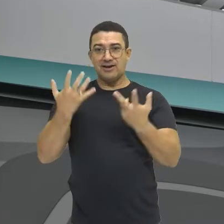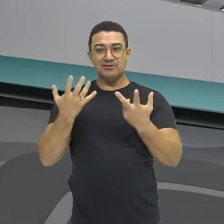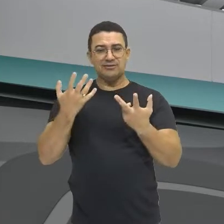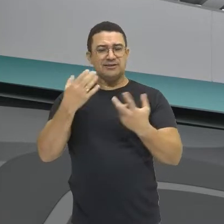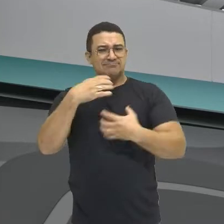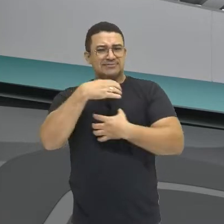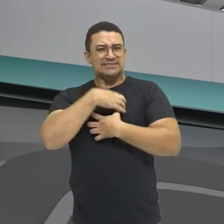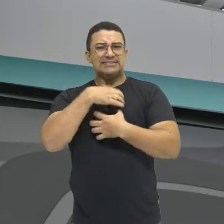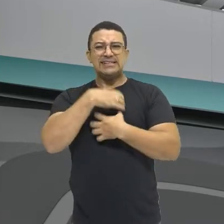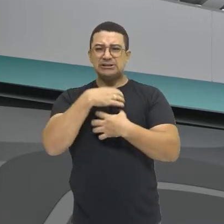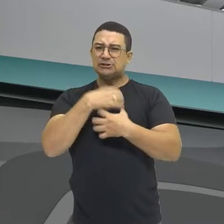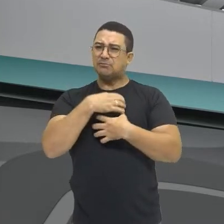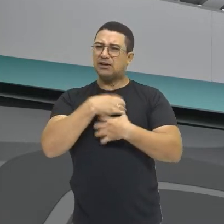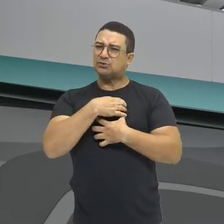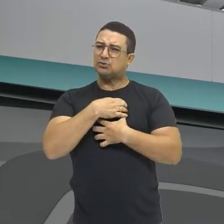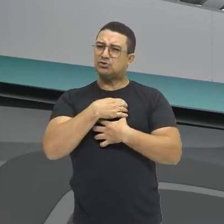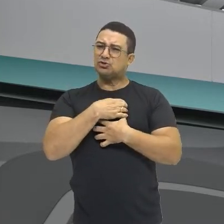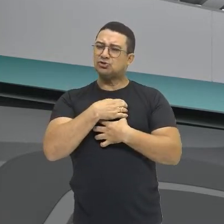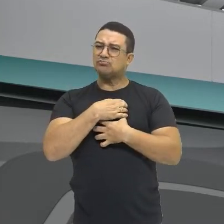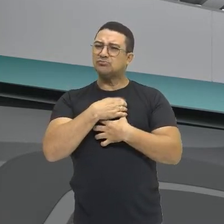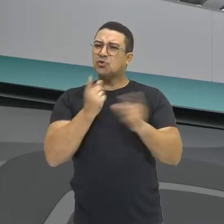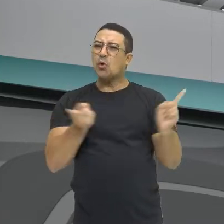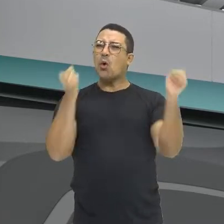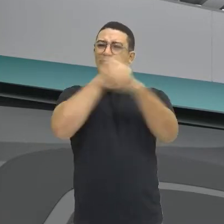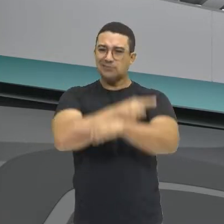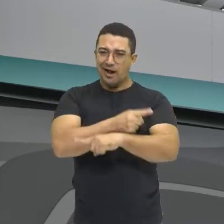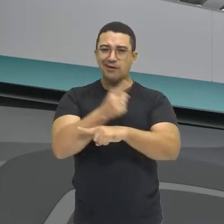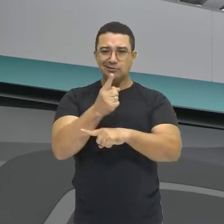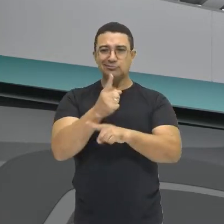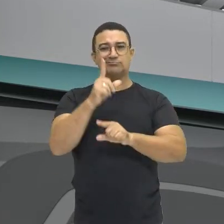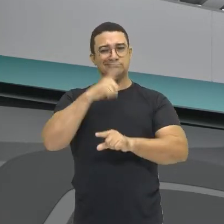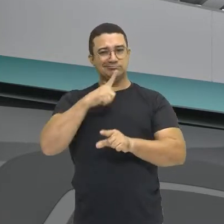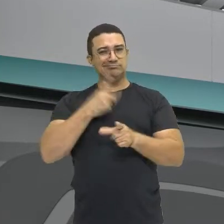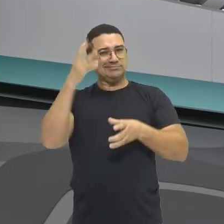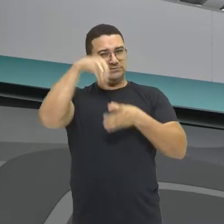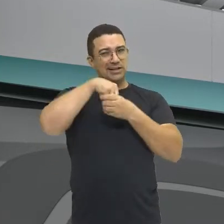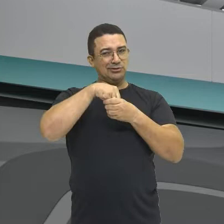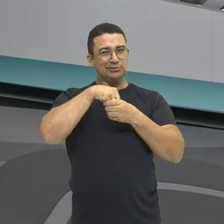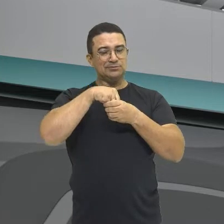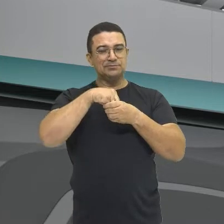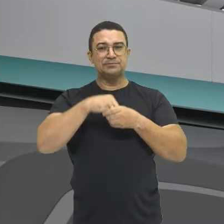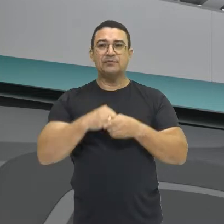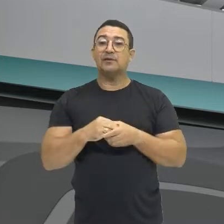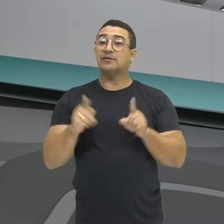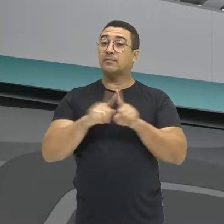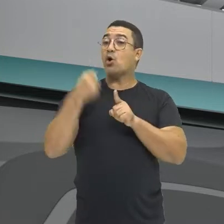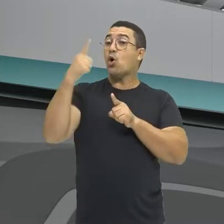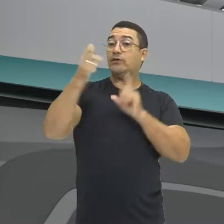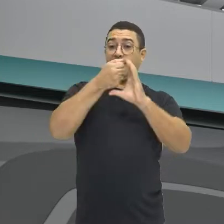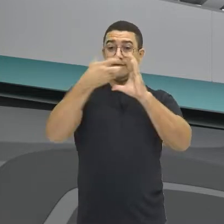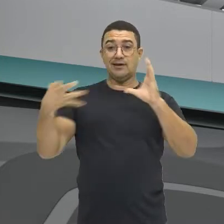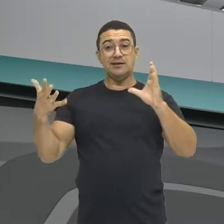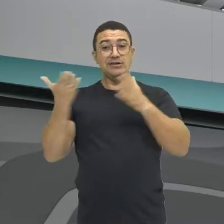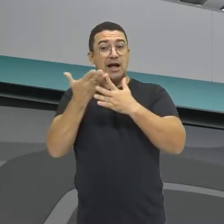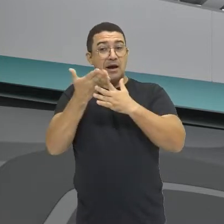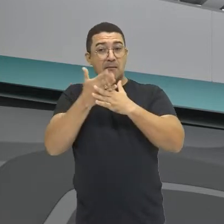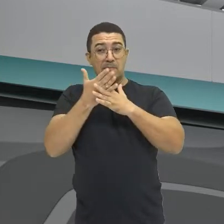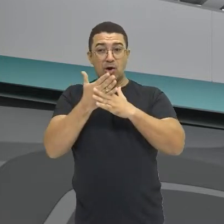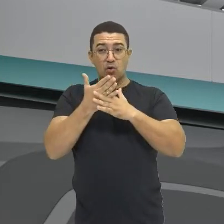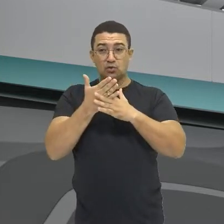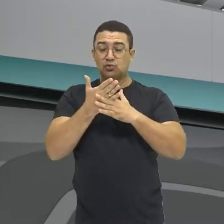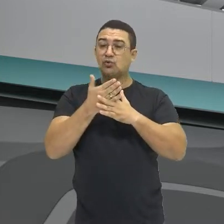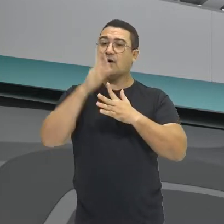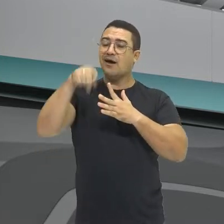sentimentos antagônicos que vão estar muito presentes. Outra característica do barroco é que ele vai pegar as